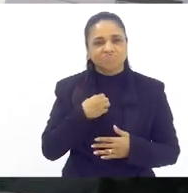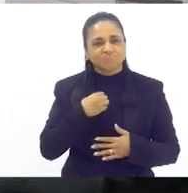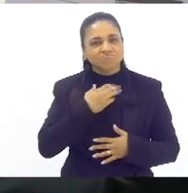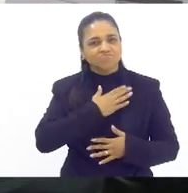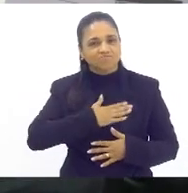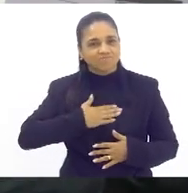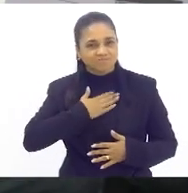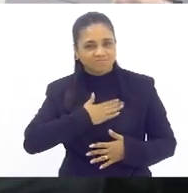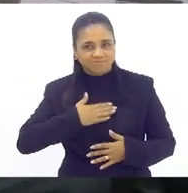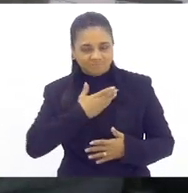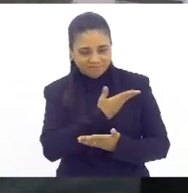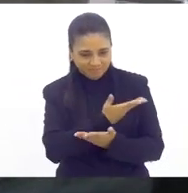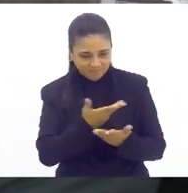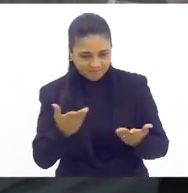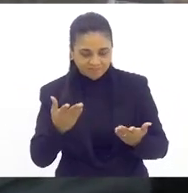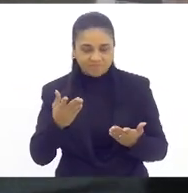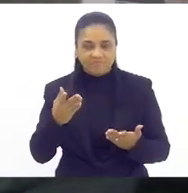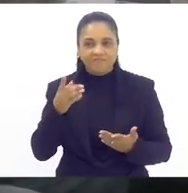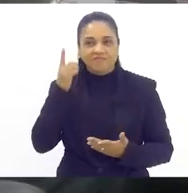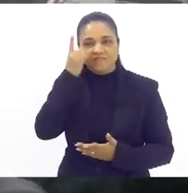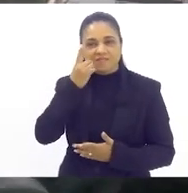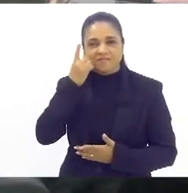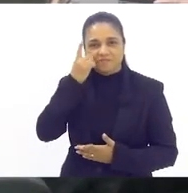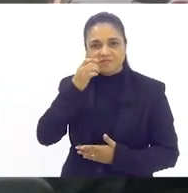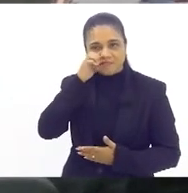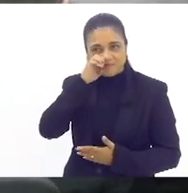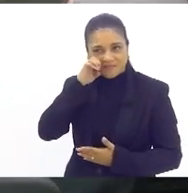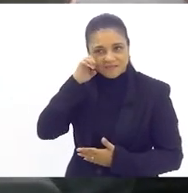a mesa na figura da deputada